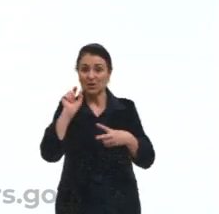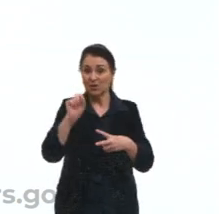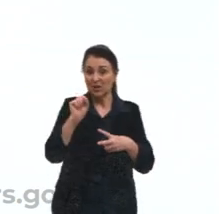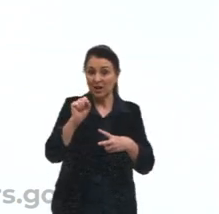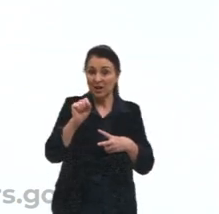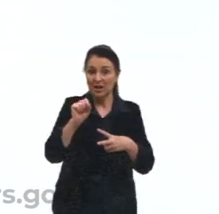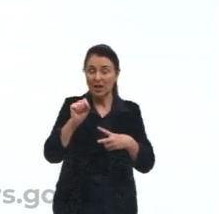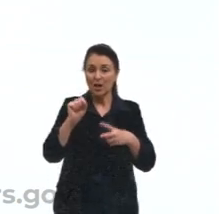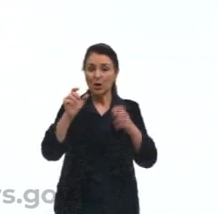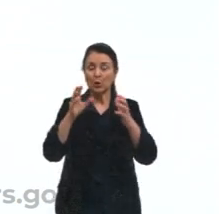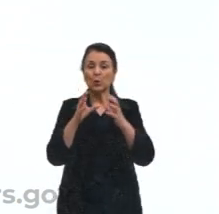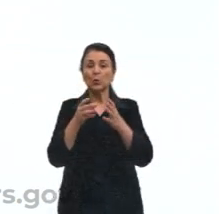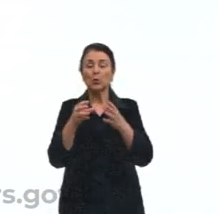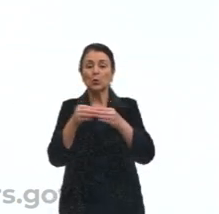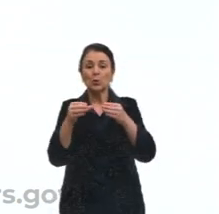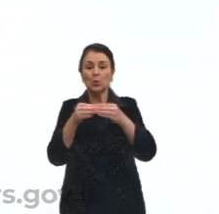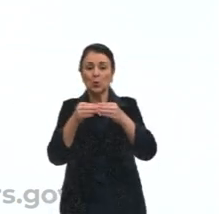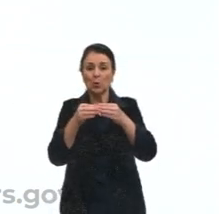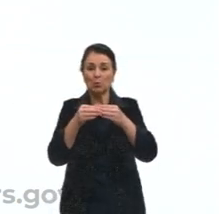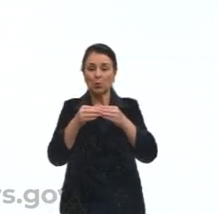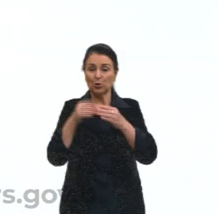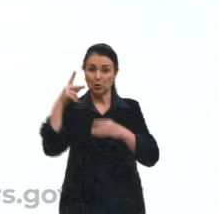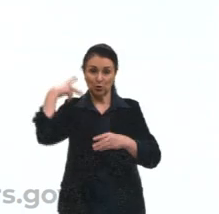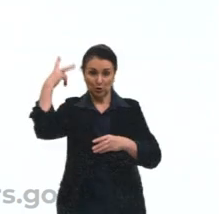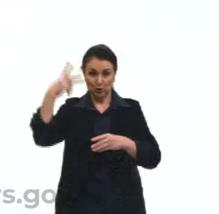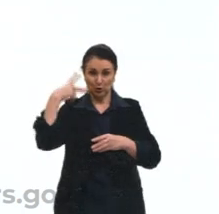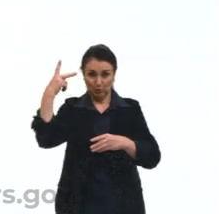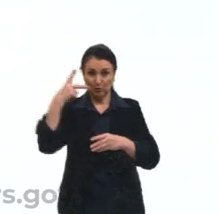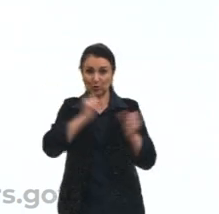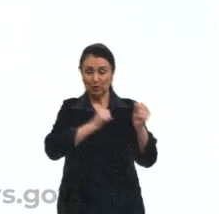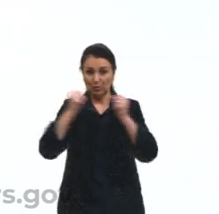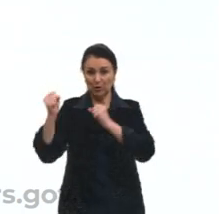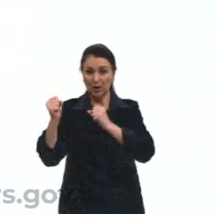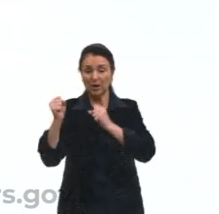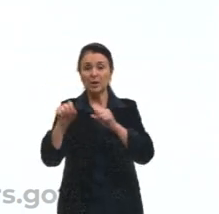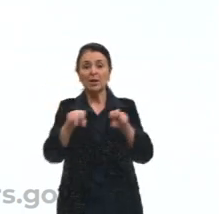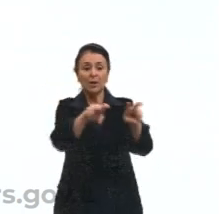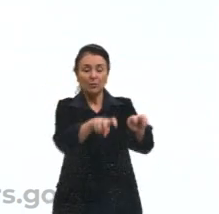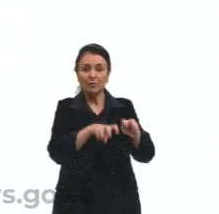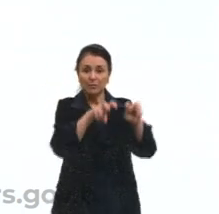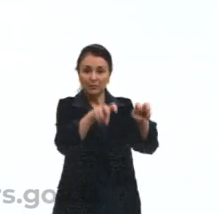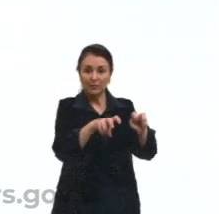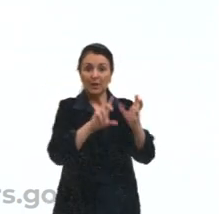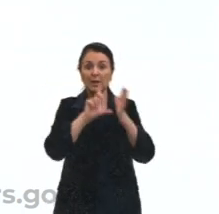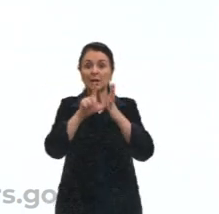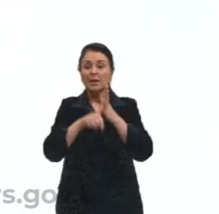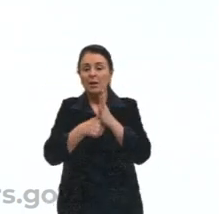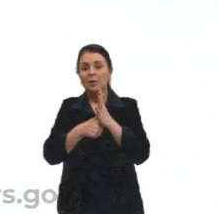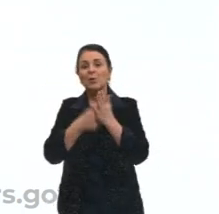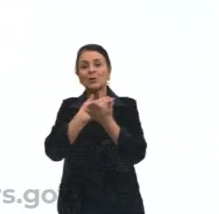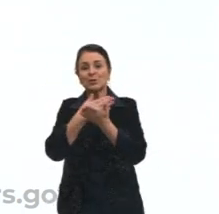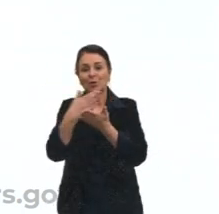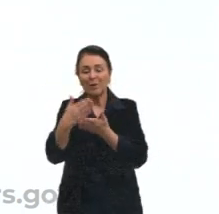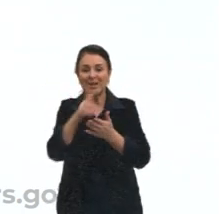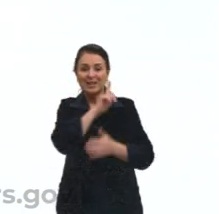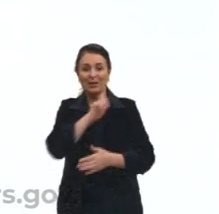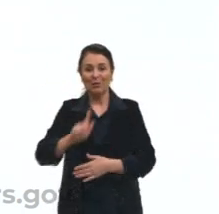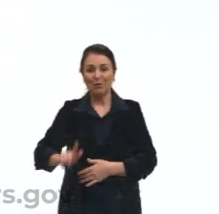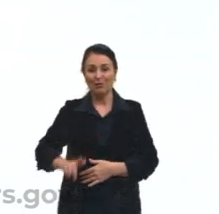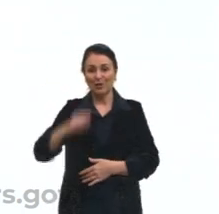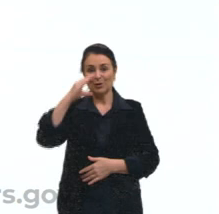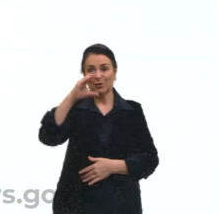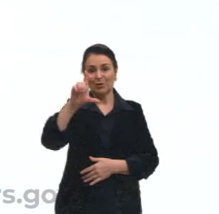e depois de todos esses tiranos que vieram vai vir o governo do clístenes e o cristãs